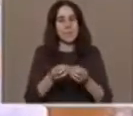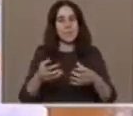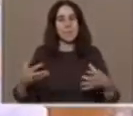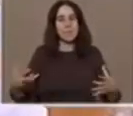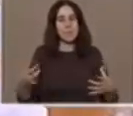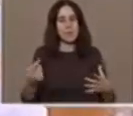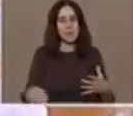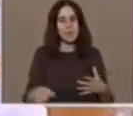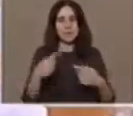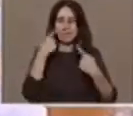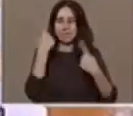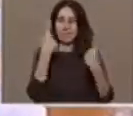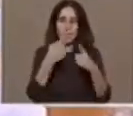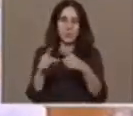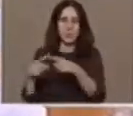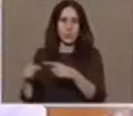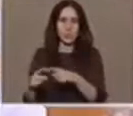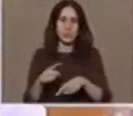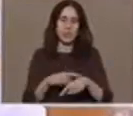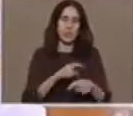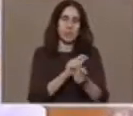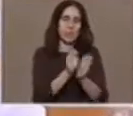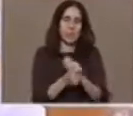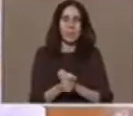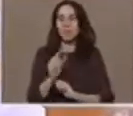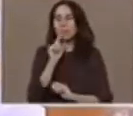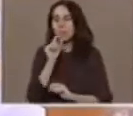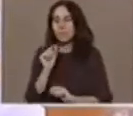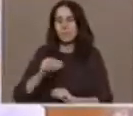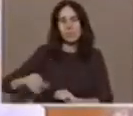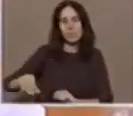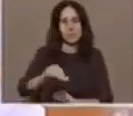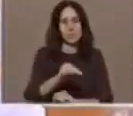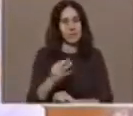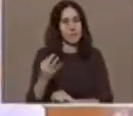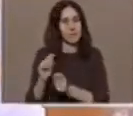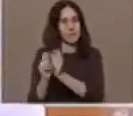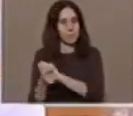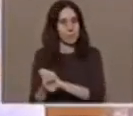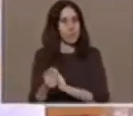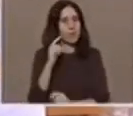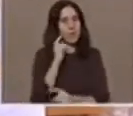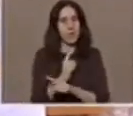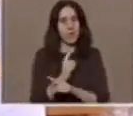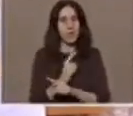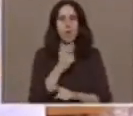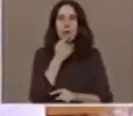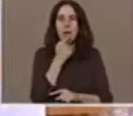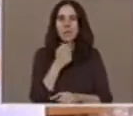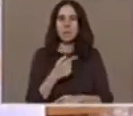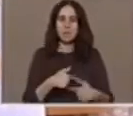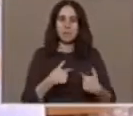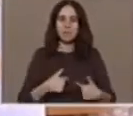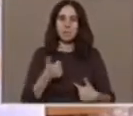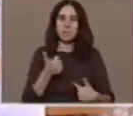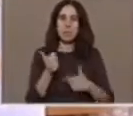suas diferentes expressões, mudam os tempos, os nomes, os lugares, portanto, mas continua a ser a manifestação da bondade